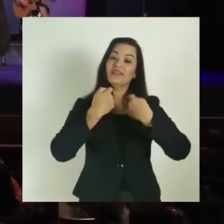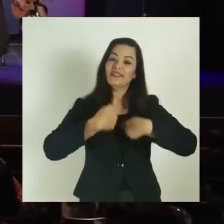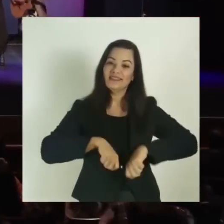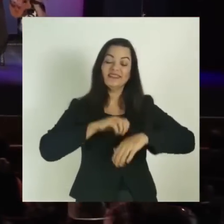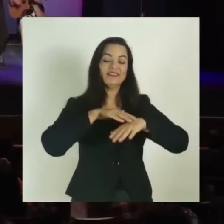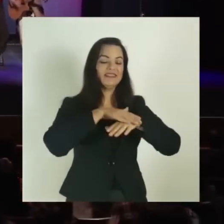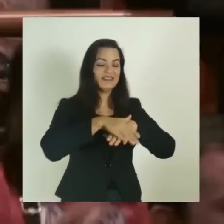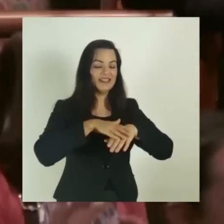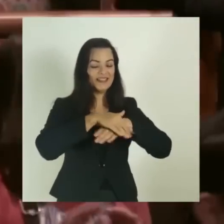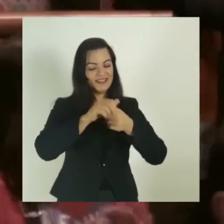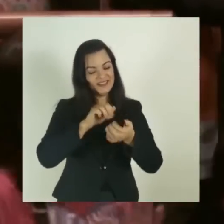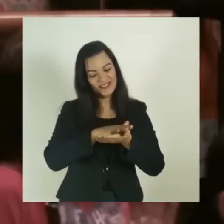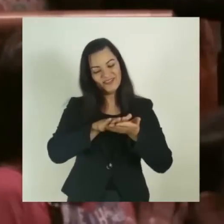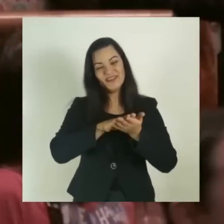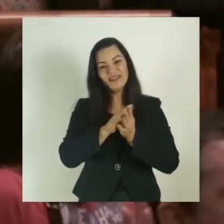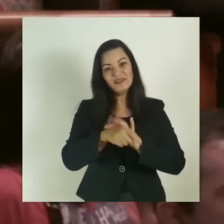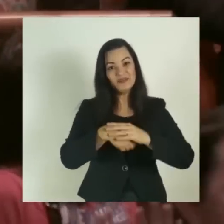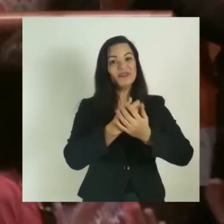lava outra.